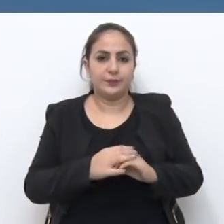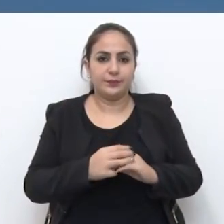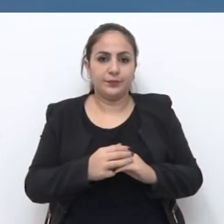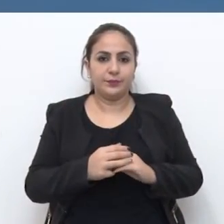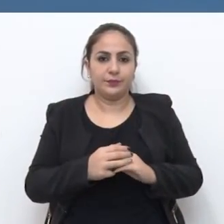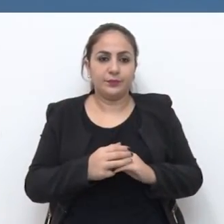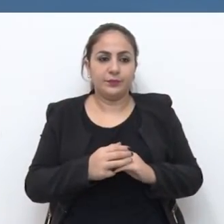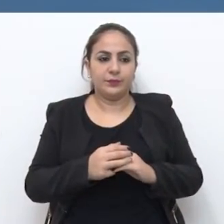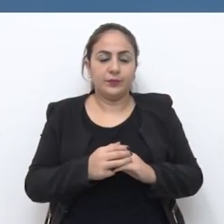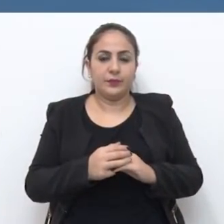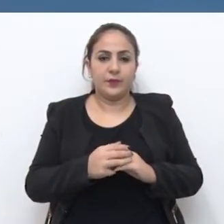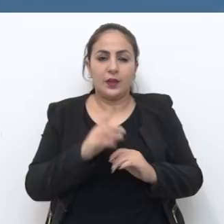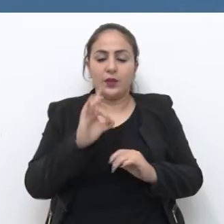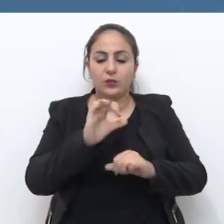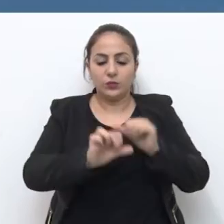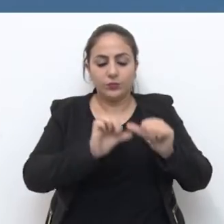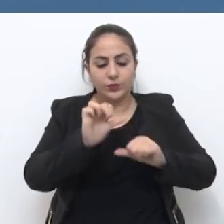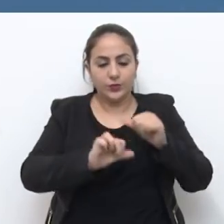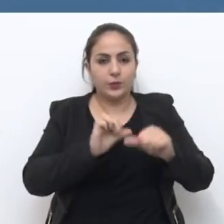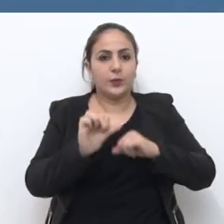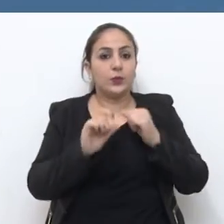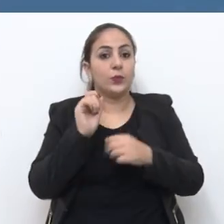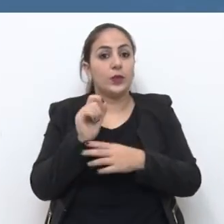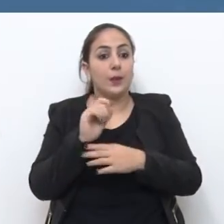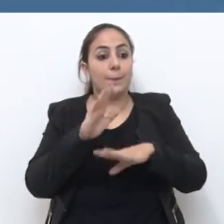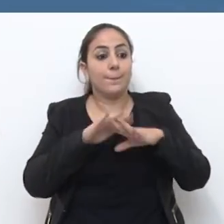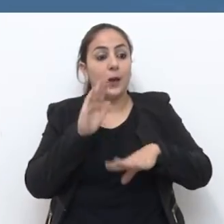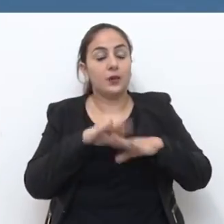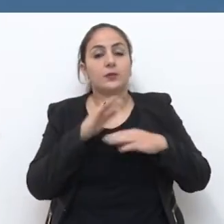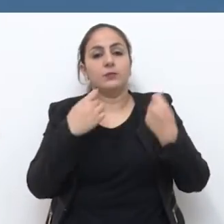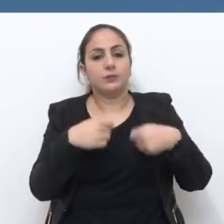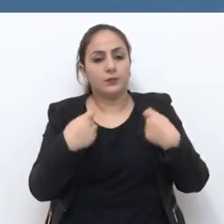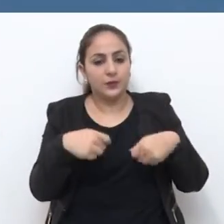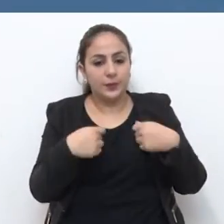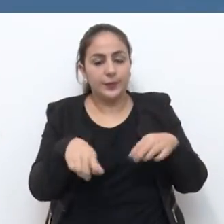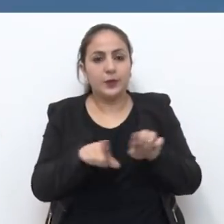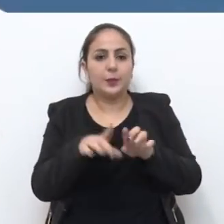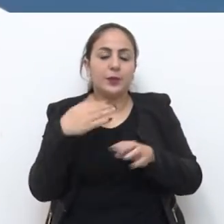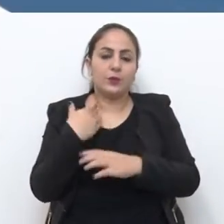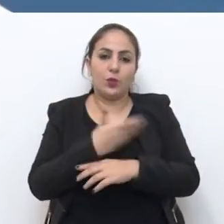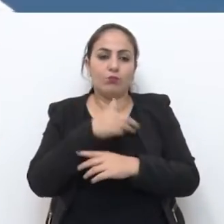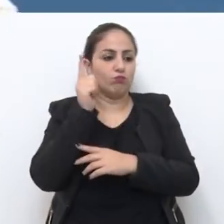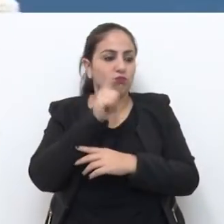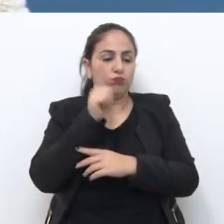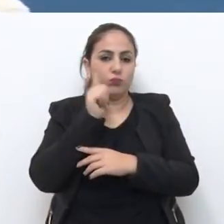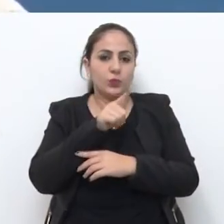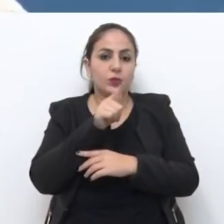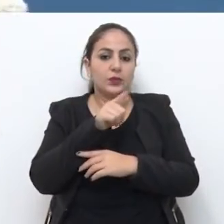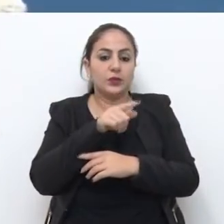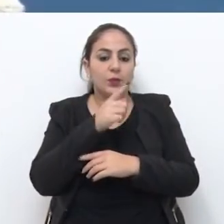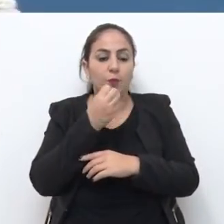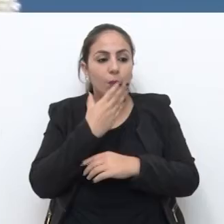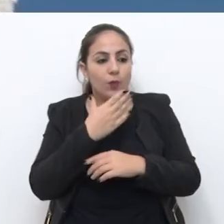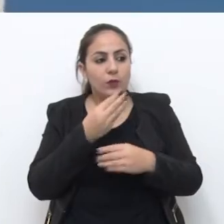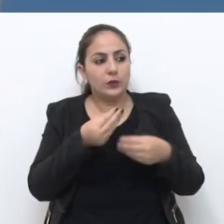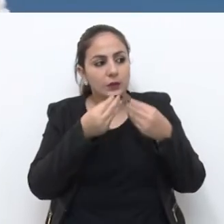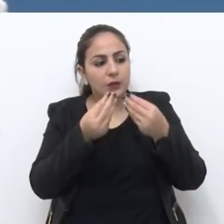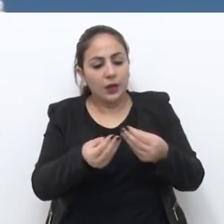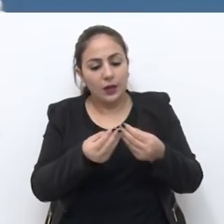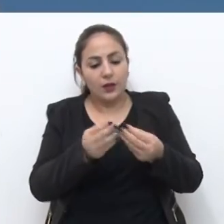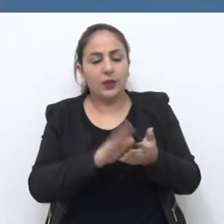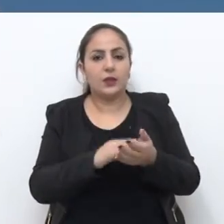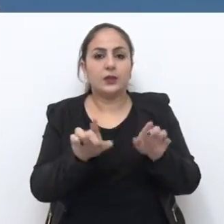dar conta, né, e não acabe então se transformando em mais uma demanda e que a gente não consiga daqui um pouco dar o